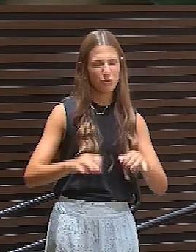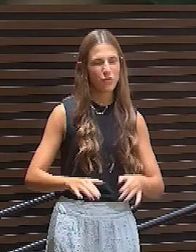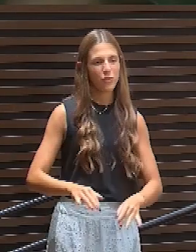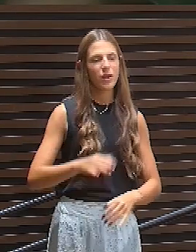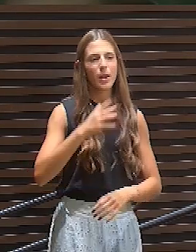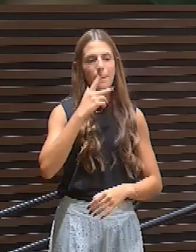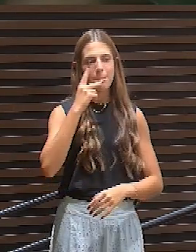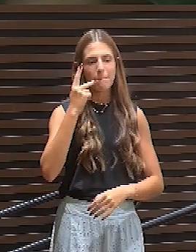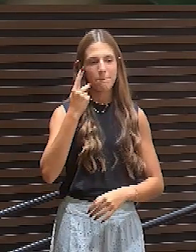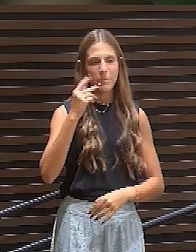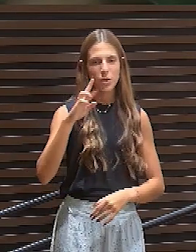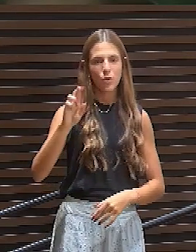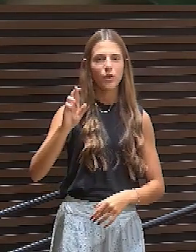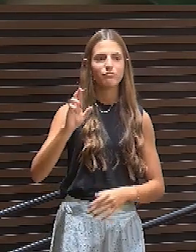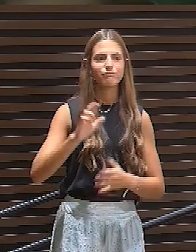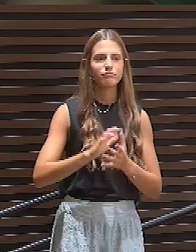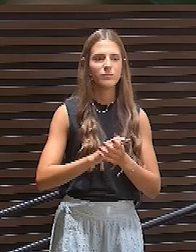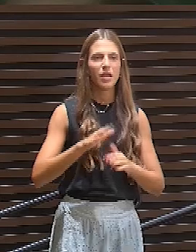confuso e violento.